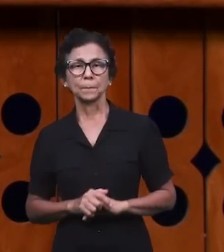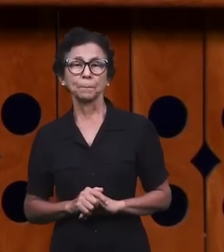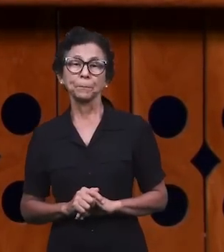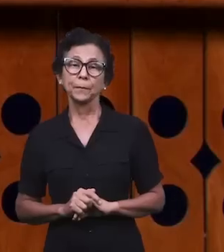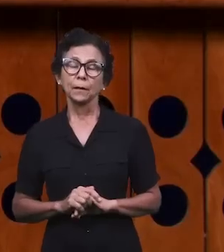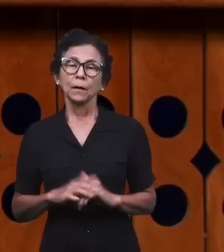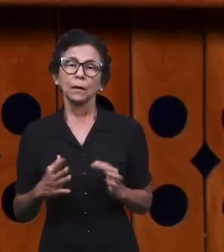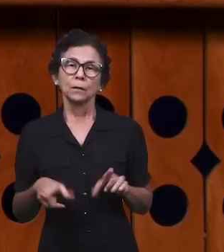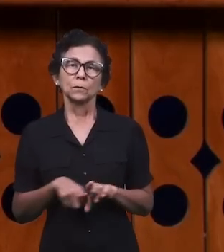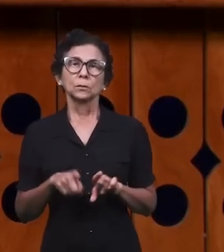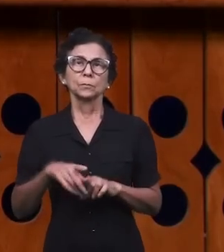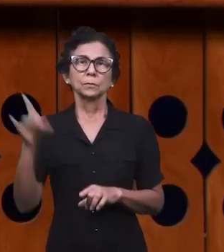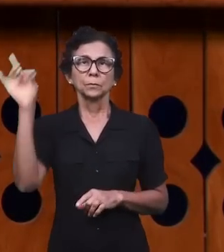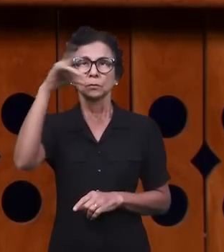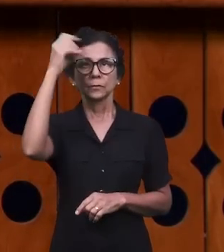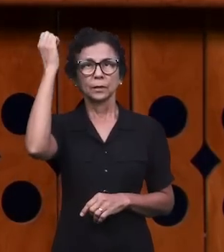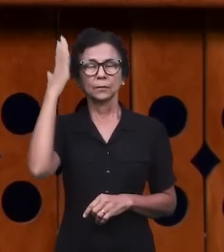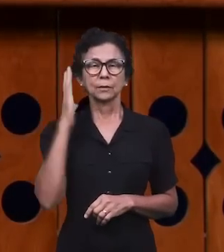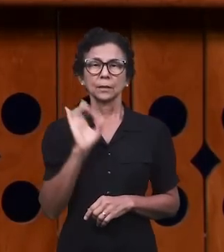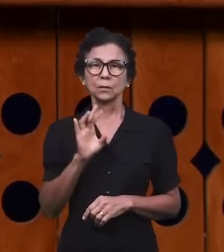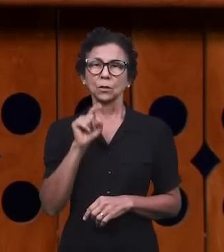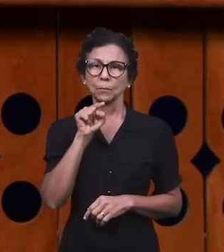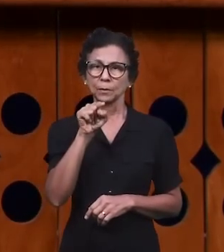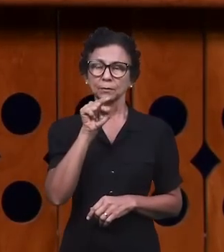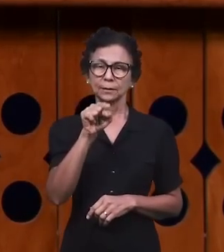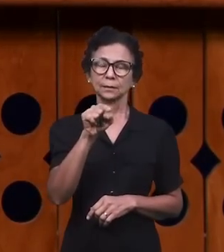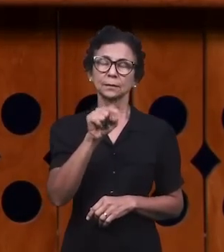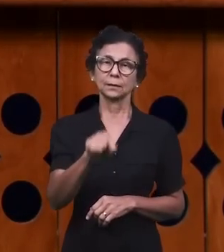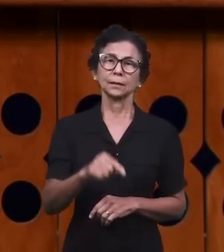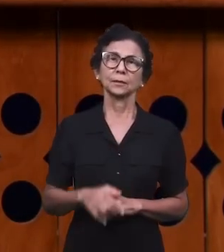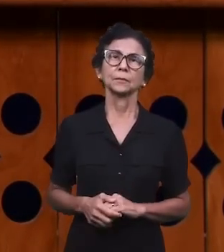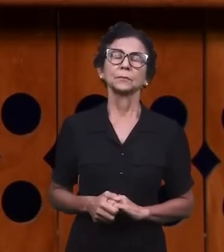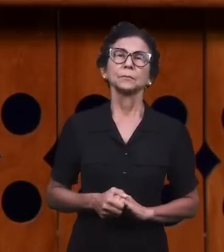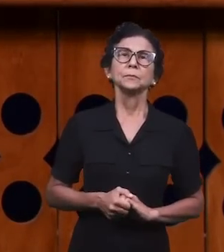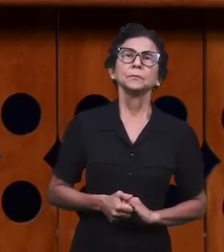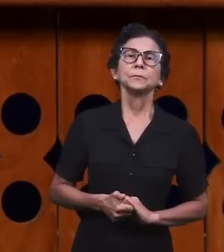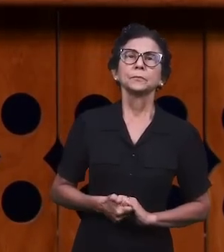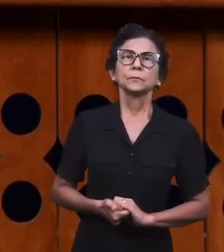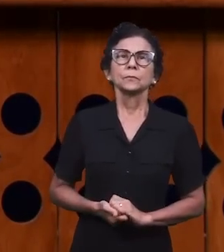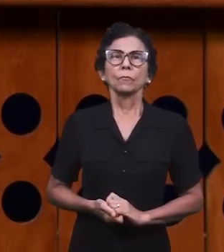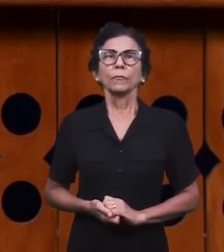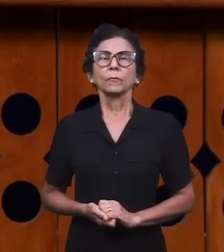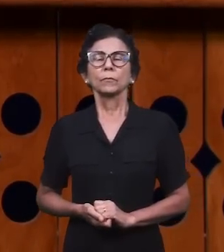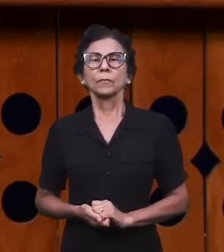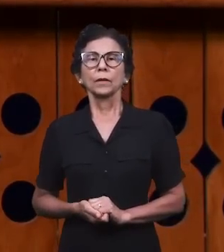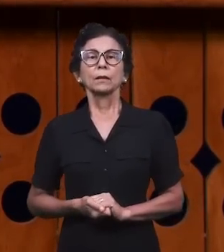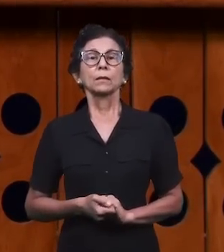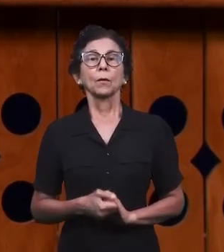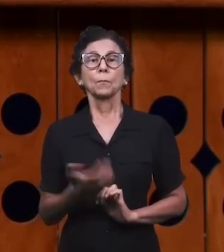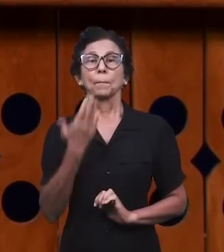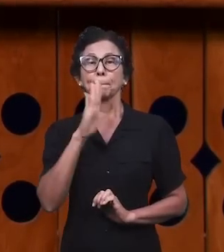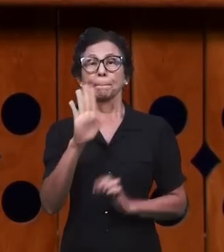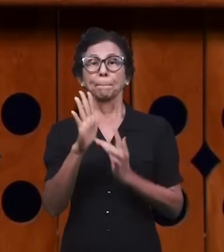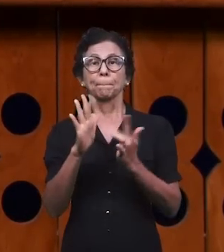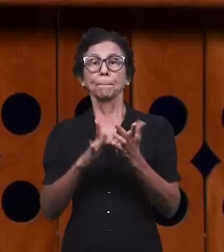você. Quando isso estiver acontecendo, quer dizer que aquela promessa de que Ele há de vir, ela é verdadeira. Porque afirma